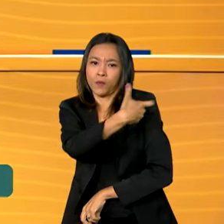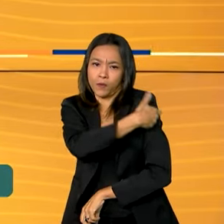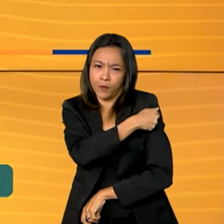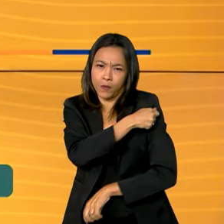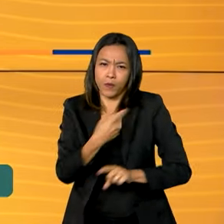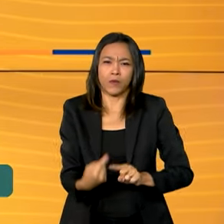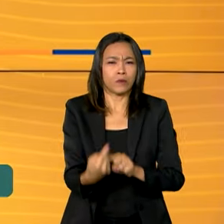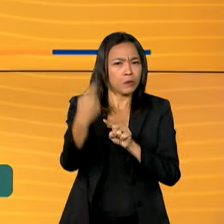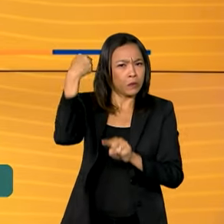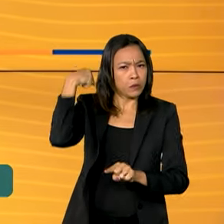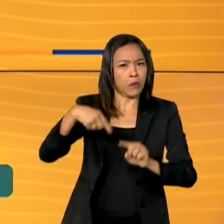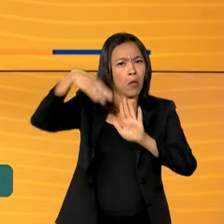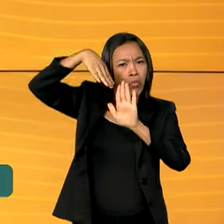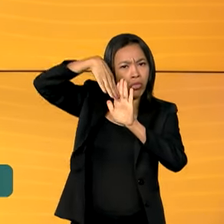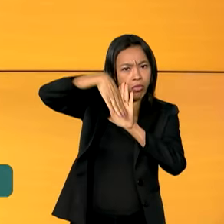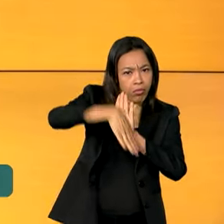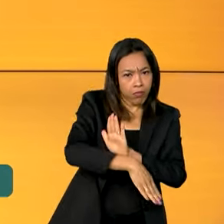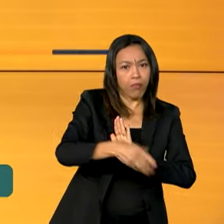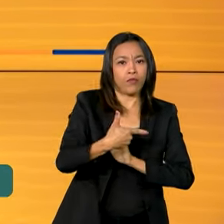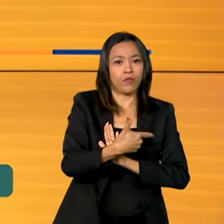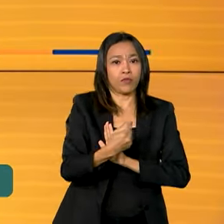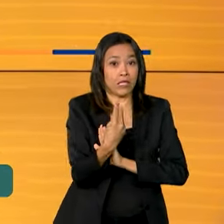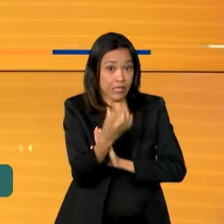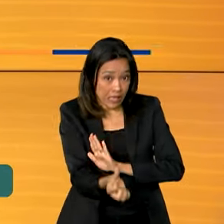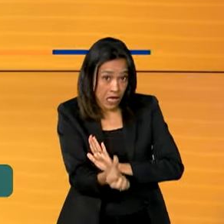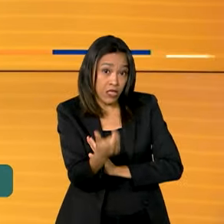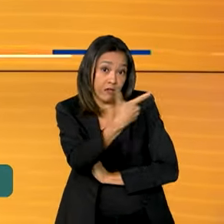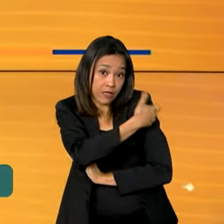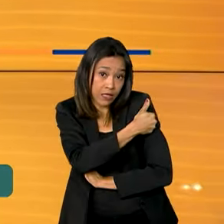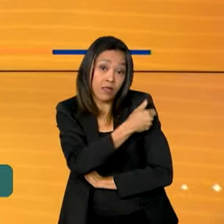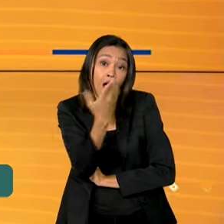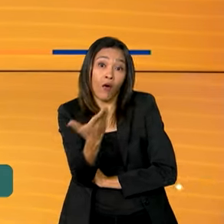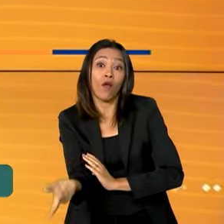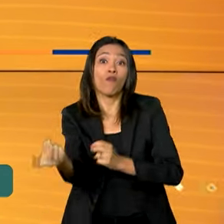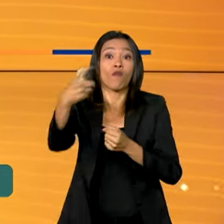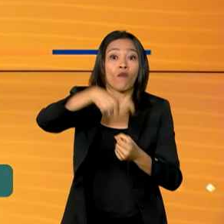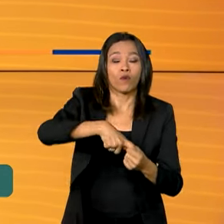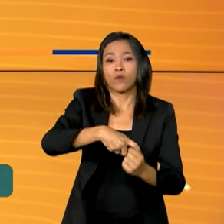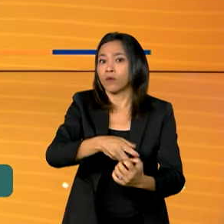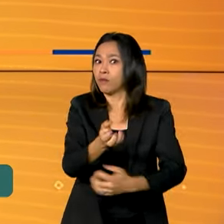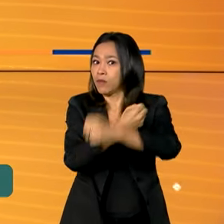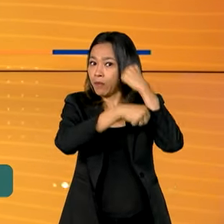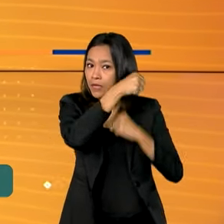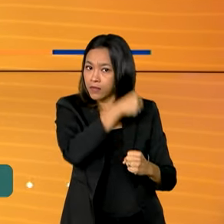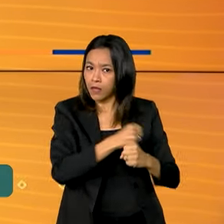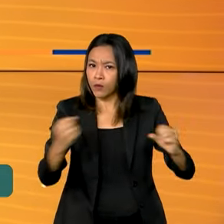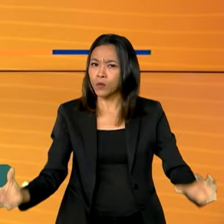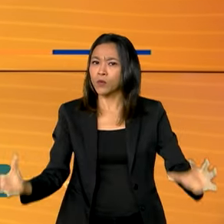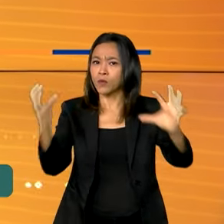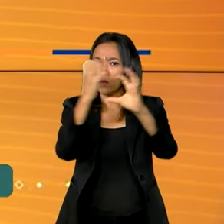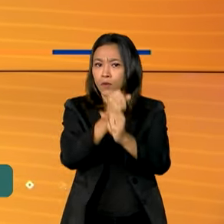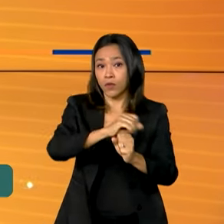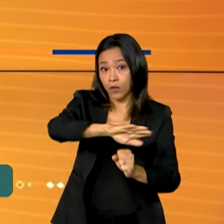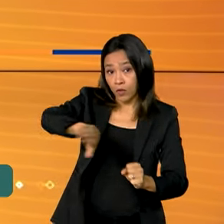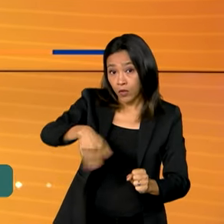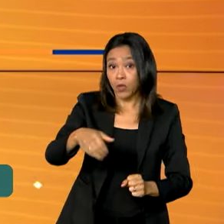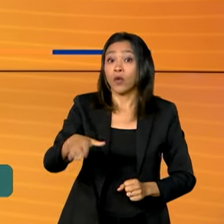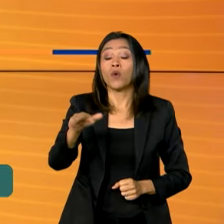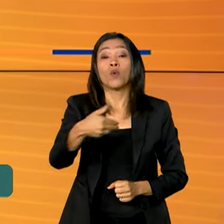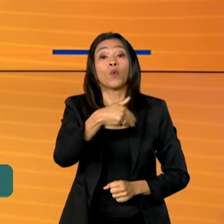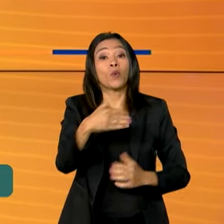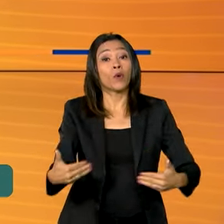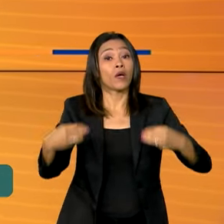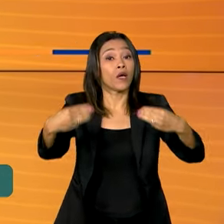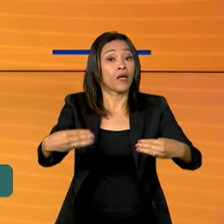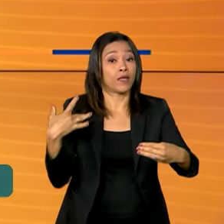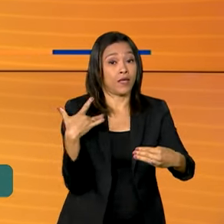da queda nos números em 2016, o país retomou a imunização no ano passado. Ao todo, o Ministério da Saúde fornece mais